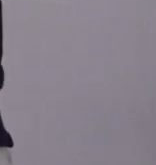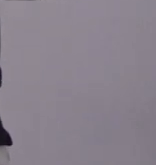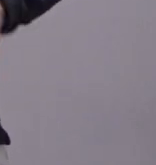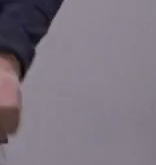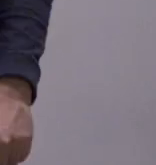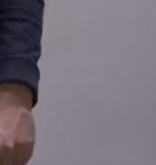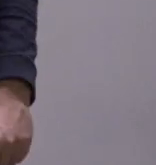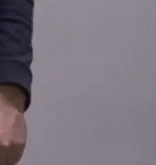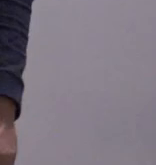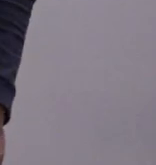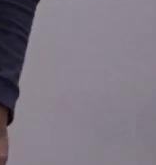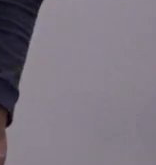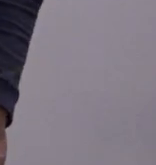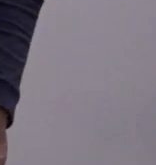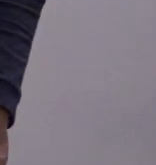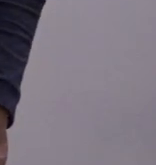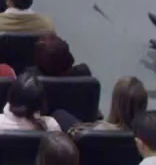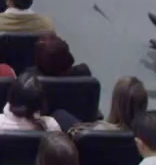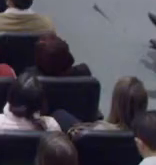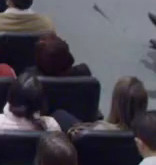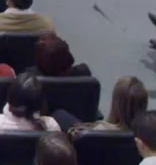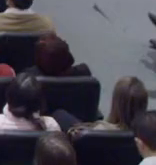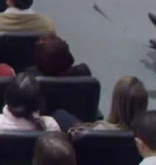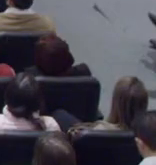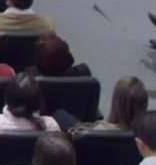Luiz de Carvalho Botega.